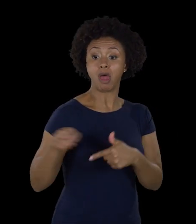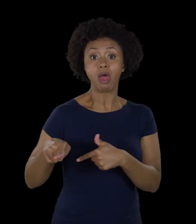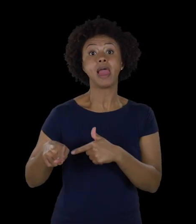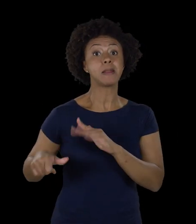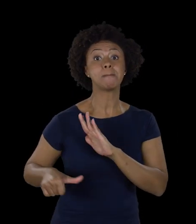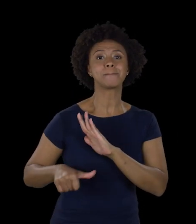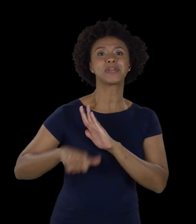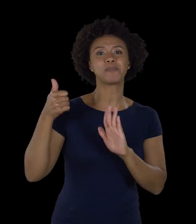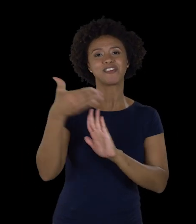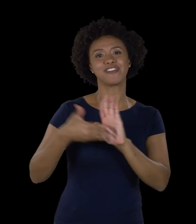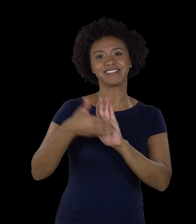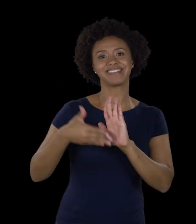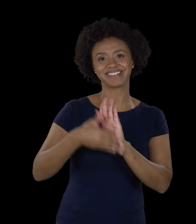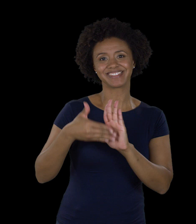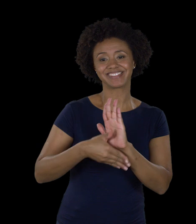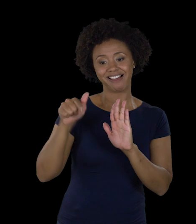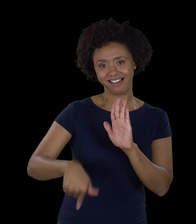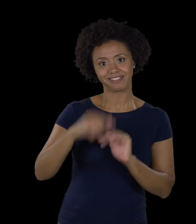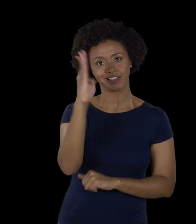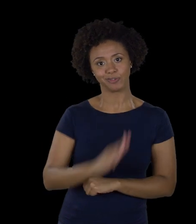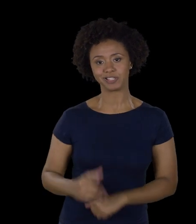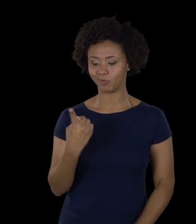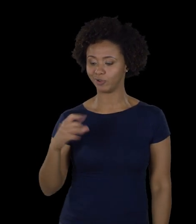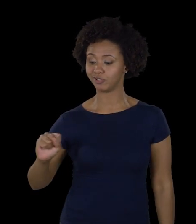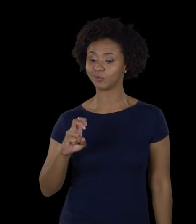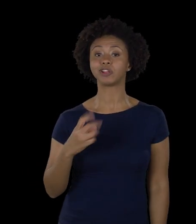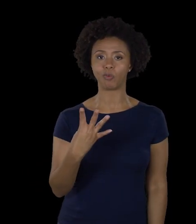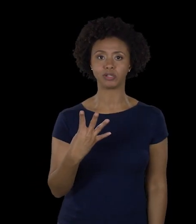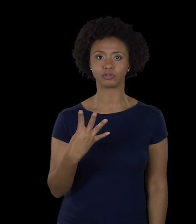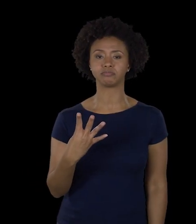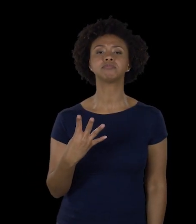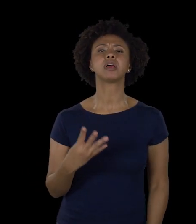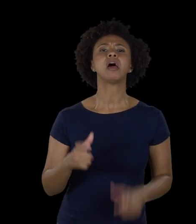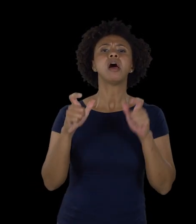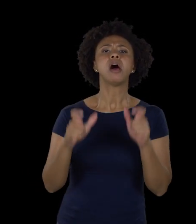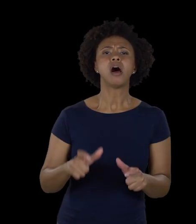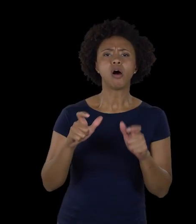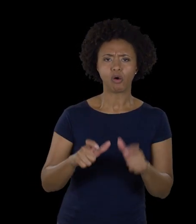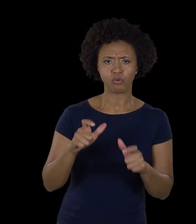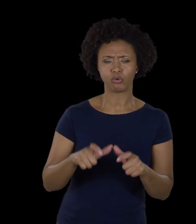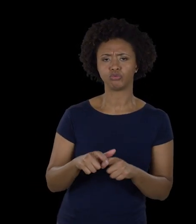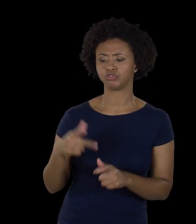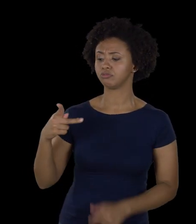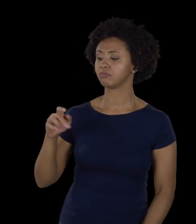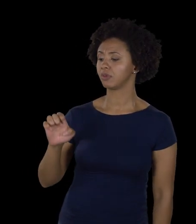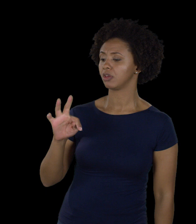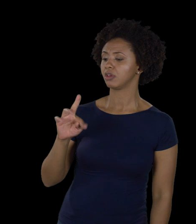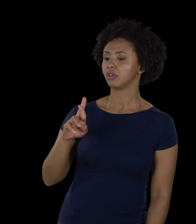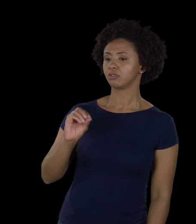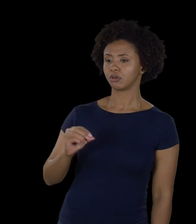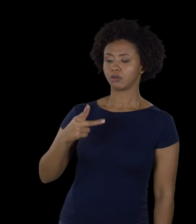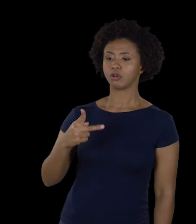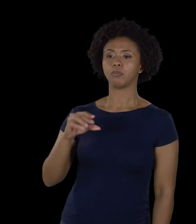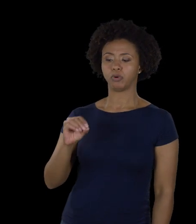foi construída a primeira estrada de ferro no Brasil em 1854, ligando a Petrópolis, na região serrana, à capital